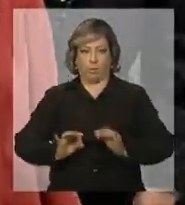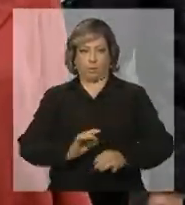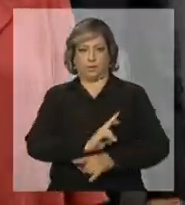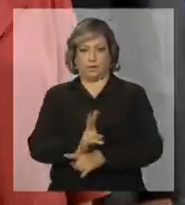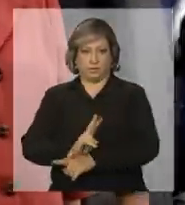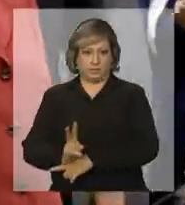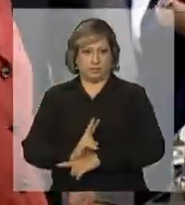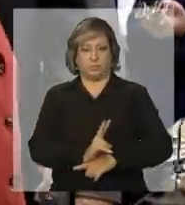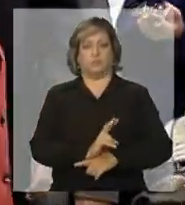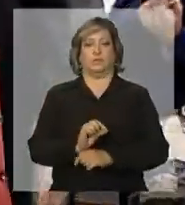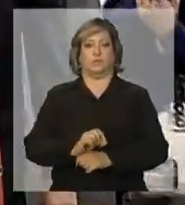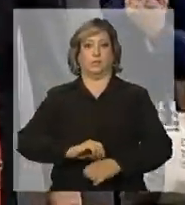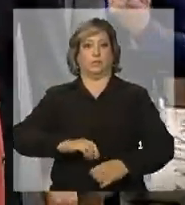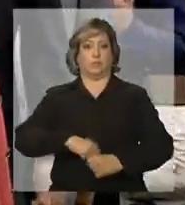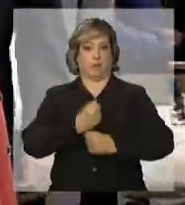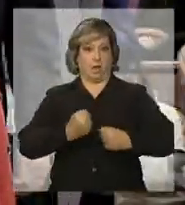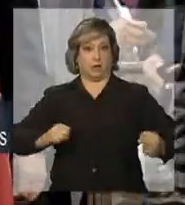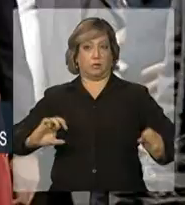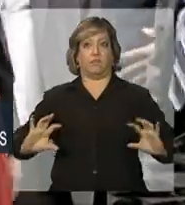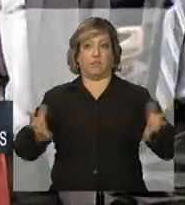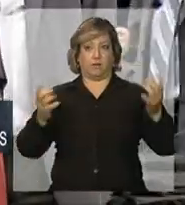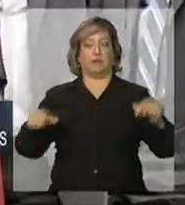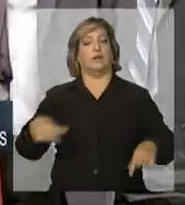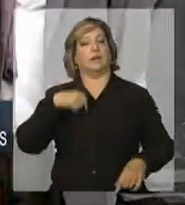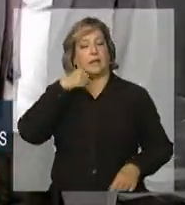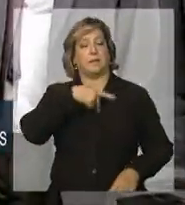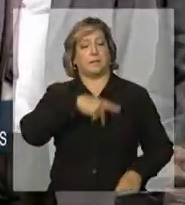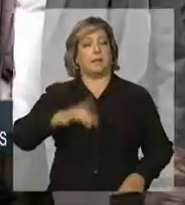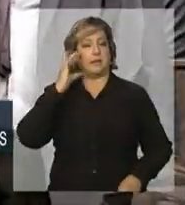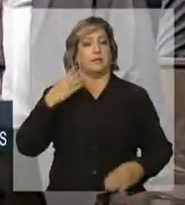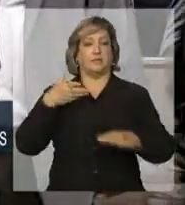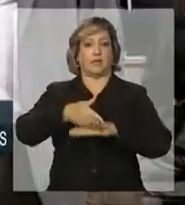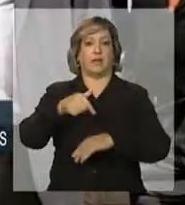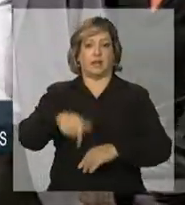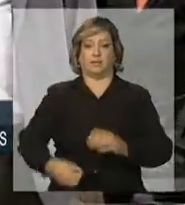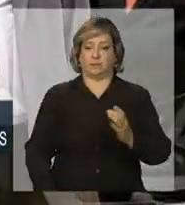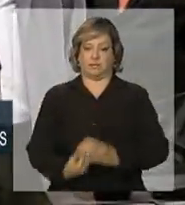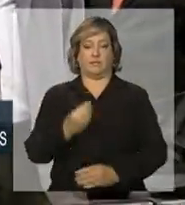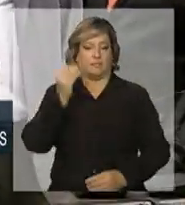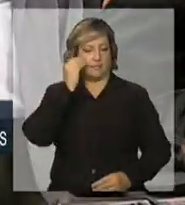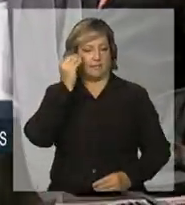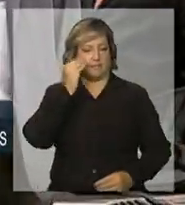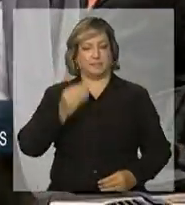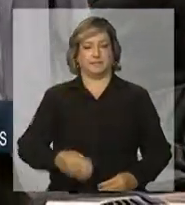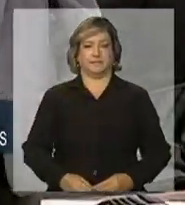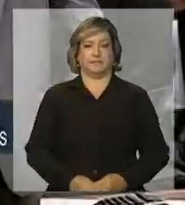Grandes Eventos. A presidenta Dilma Rousseff participa da inauguração. Acompanhe.